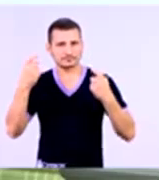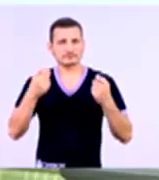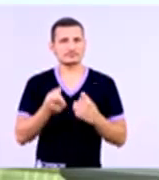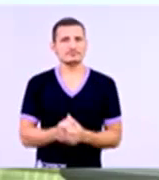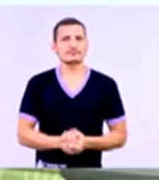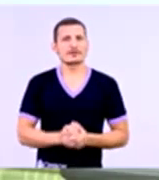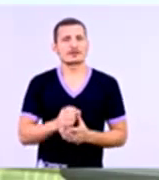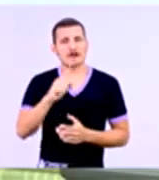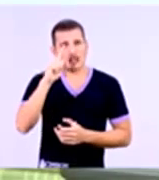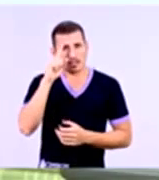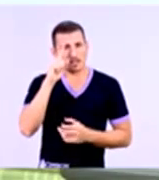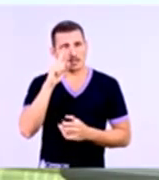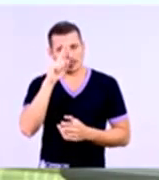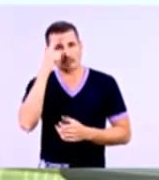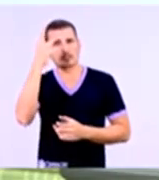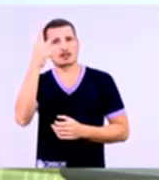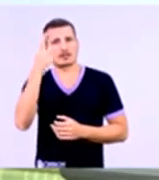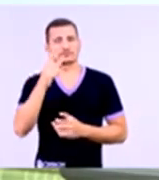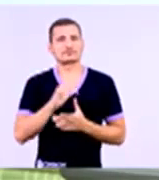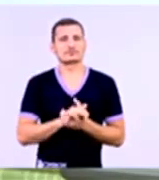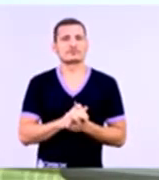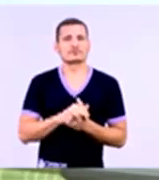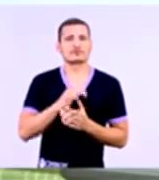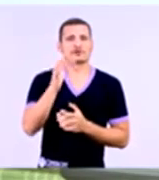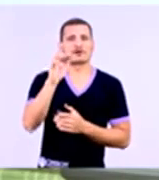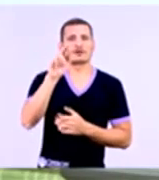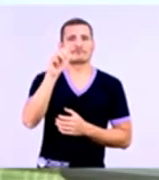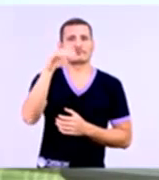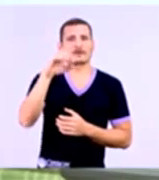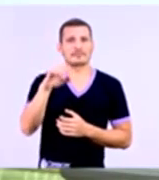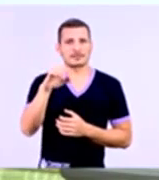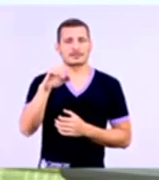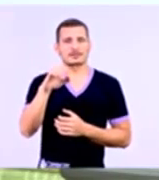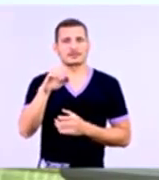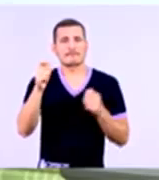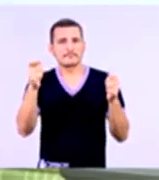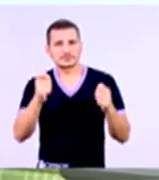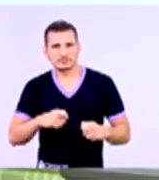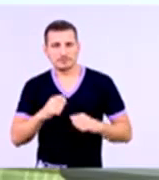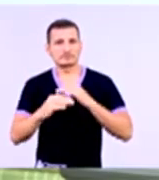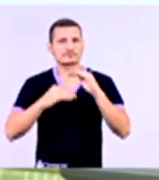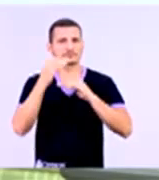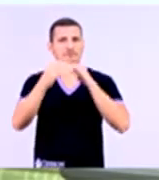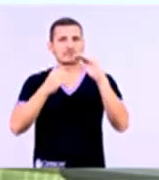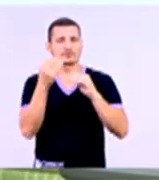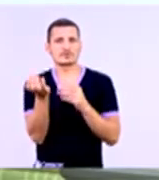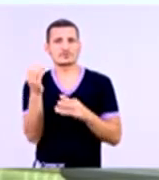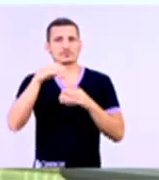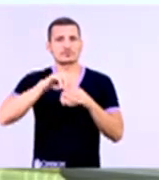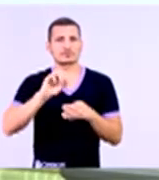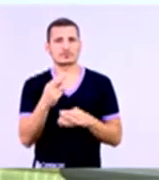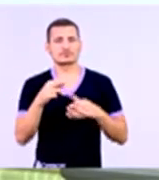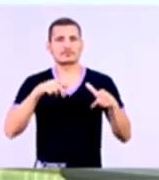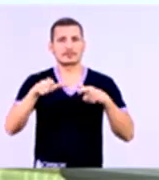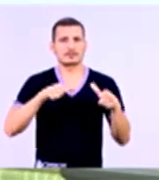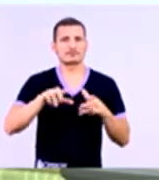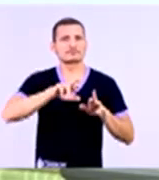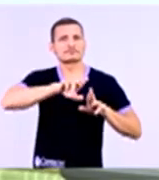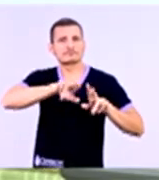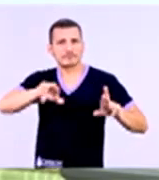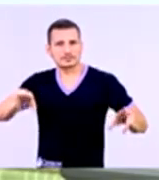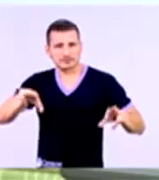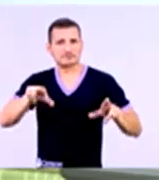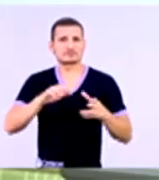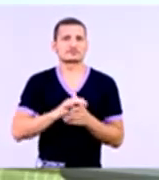criando frameworks que possibilitem ao desenvolvedor incluir ou trabalhar com ambos os recursos, seja